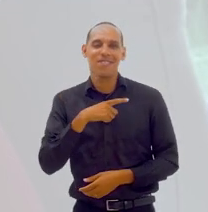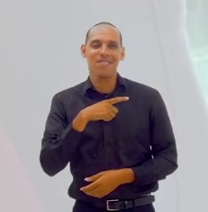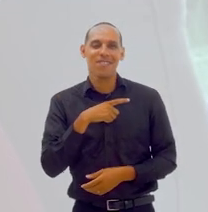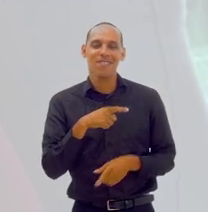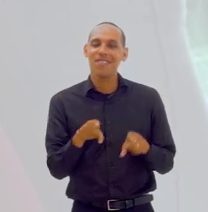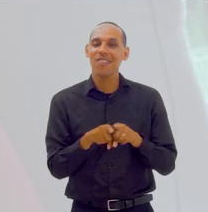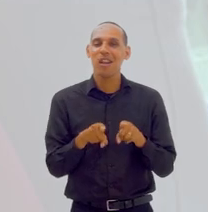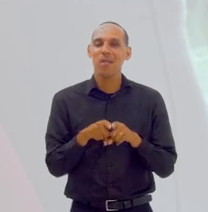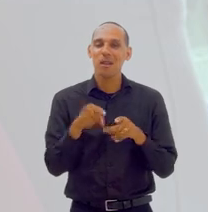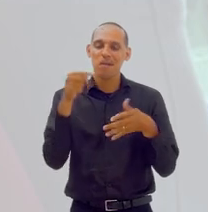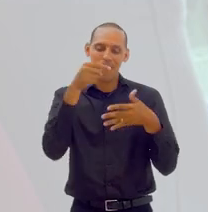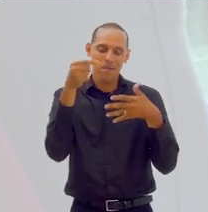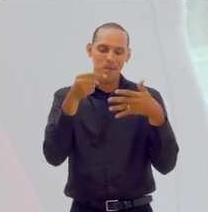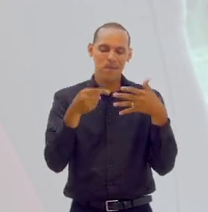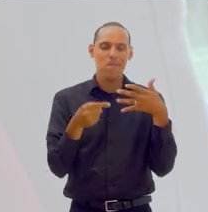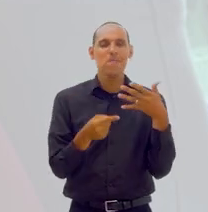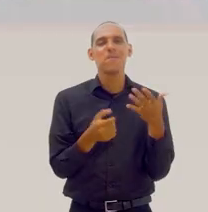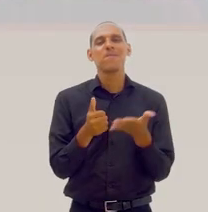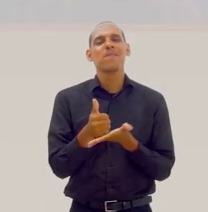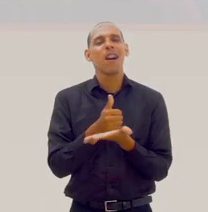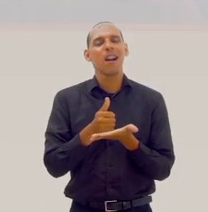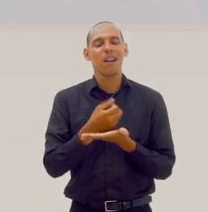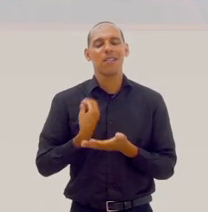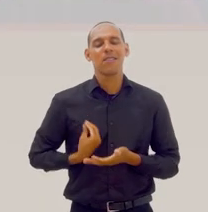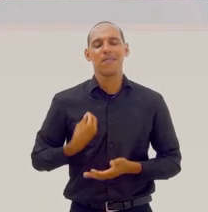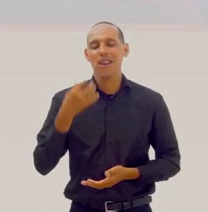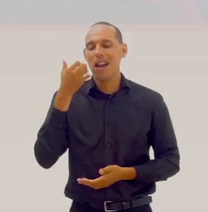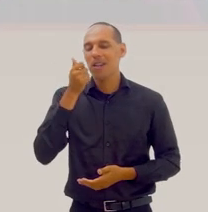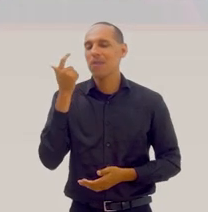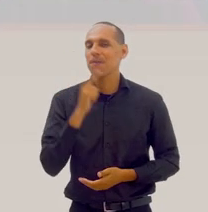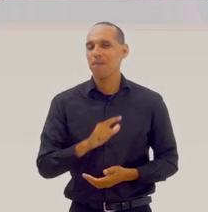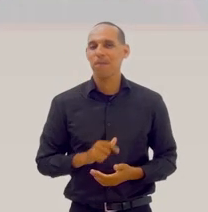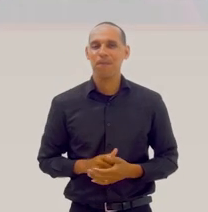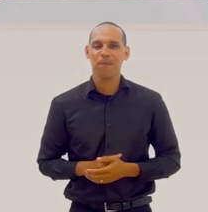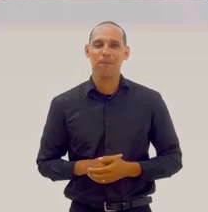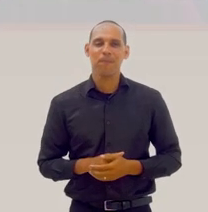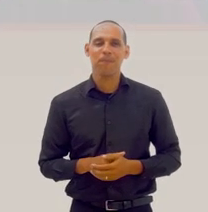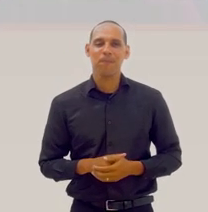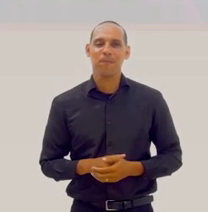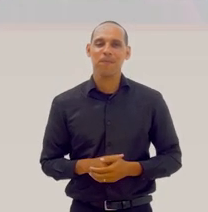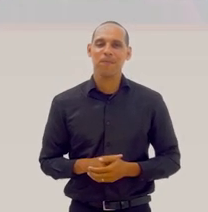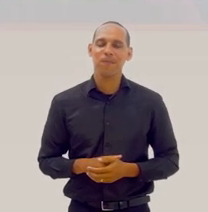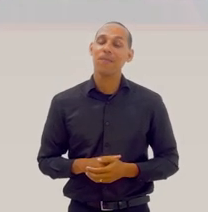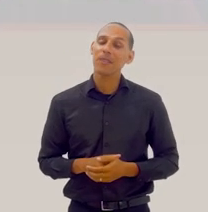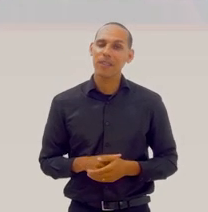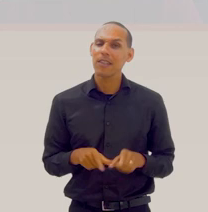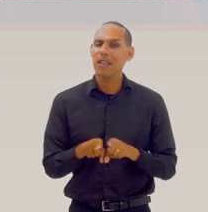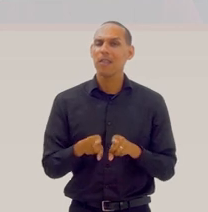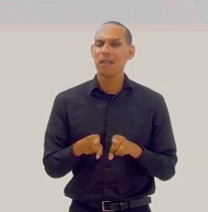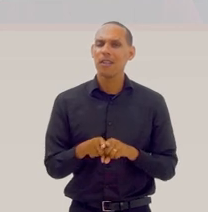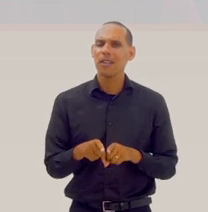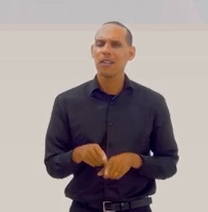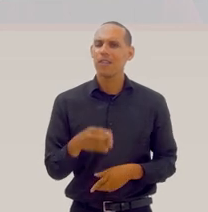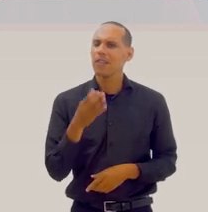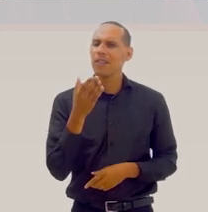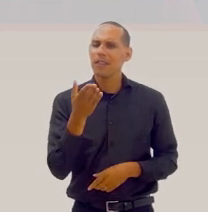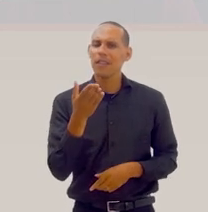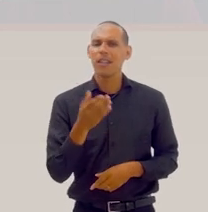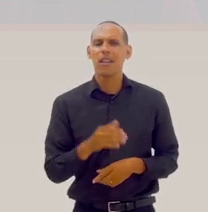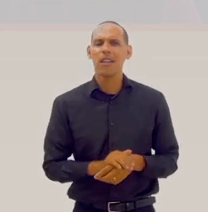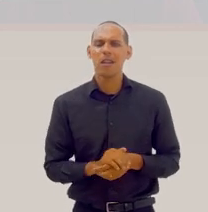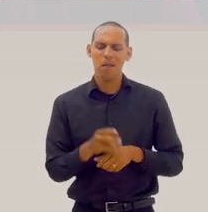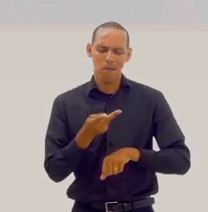tínhamos elementos básicos para sobrevivermos. E maestro, o senhor já